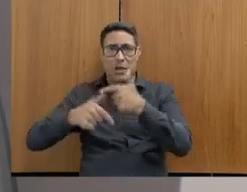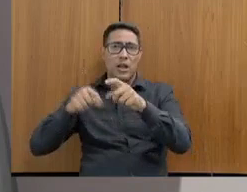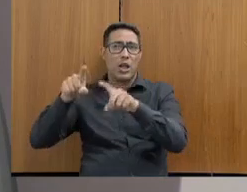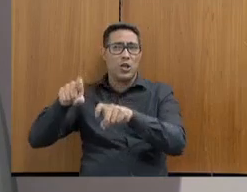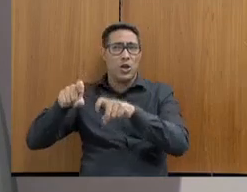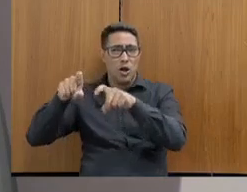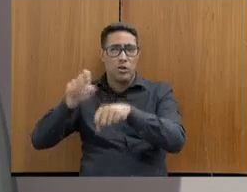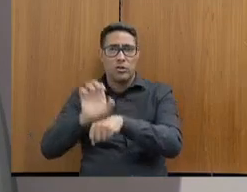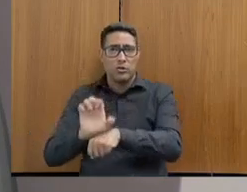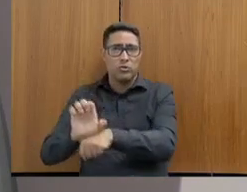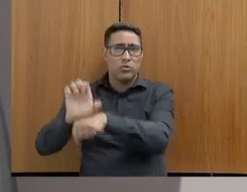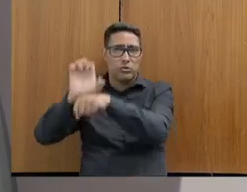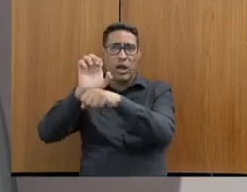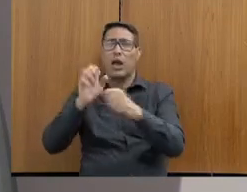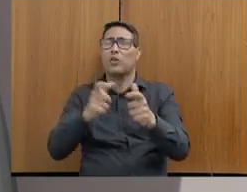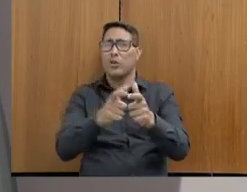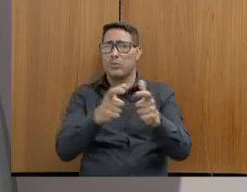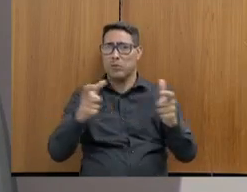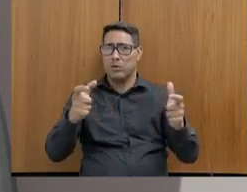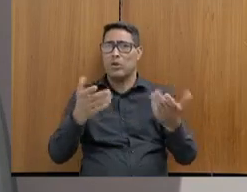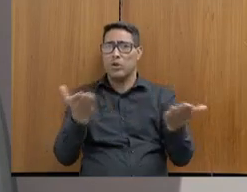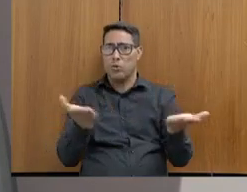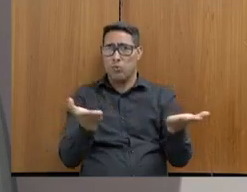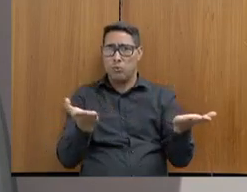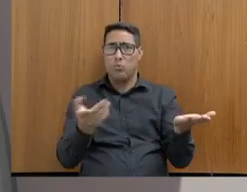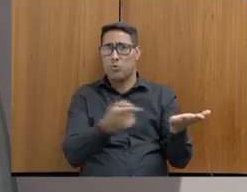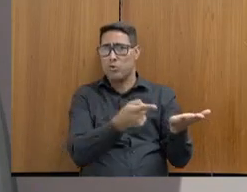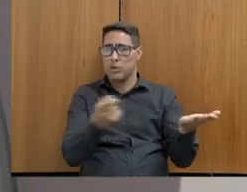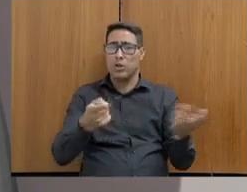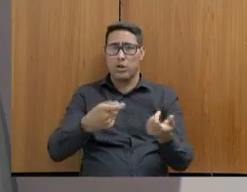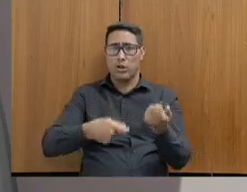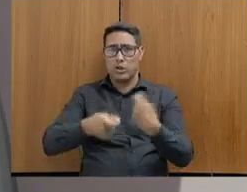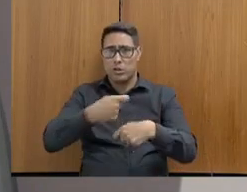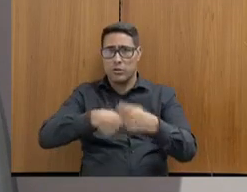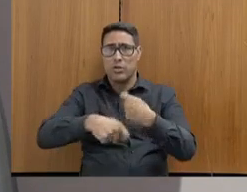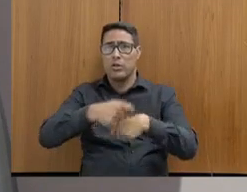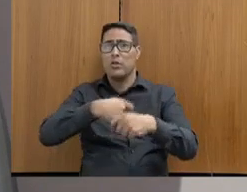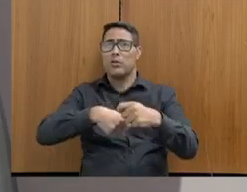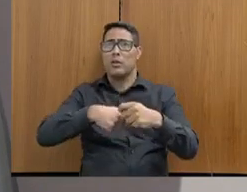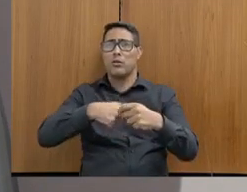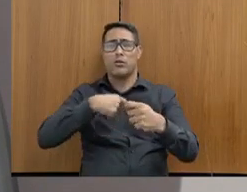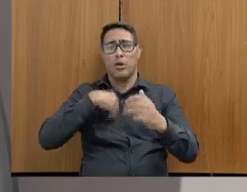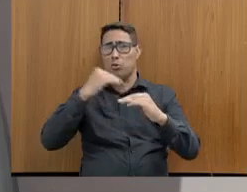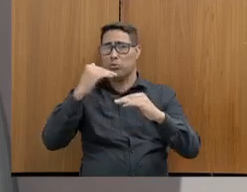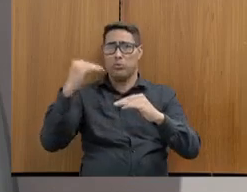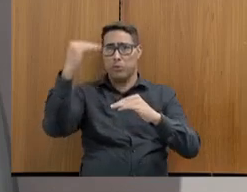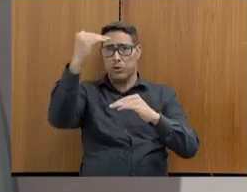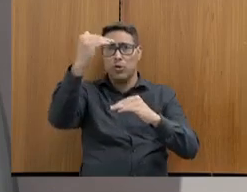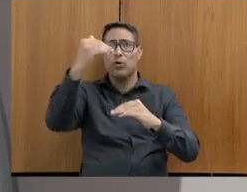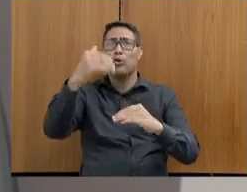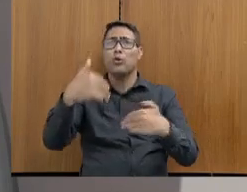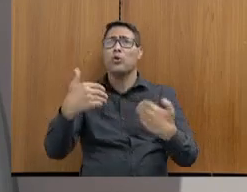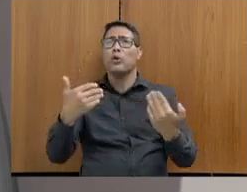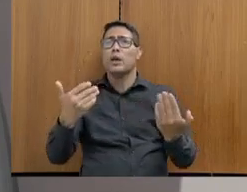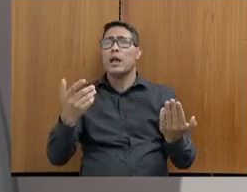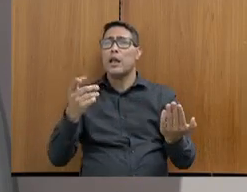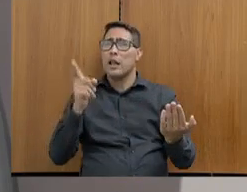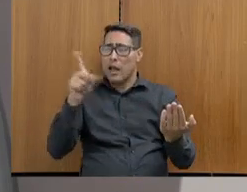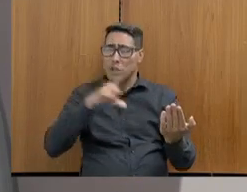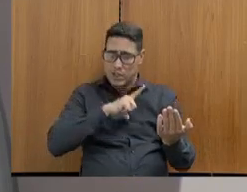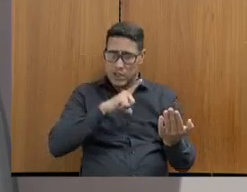a maior parte aqui né dos hoje integrantes da nossa administração do é superior nós temos essa extrema sensibilidade